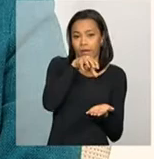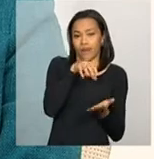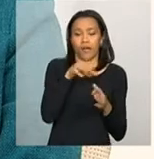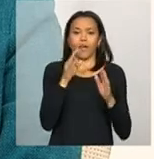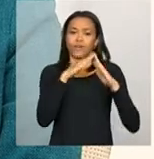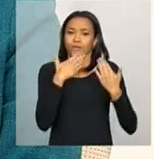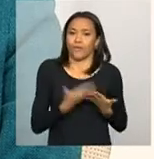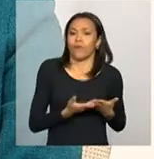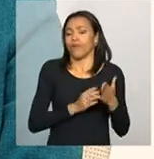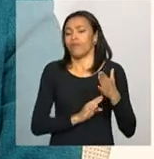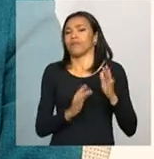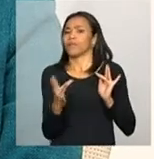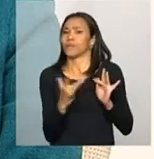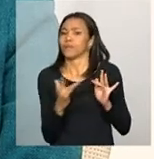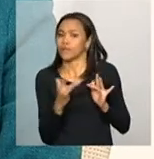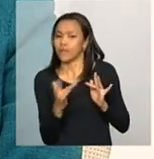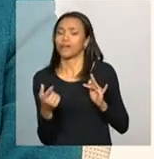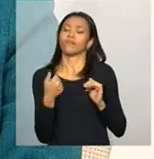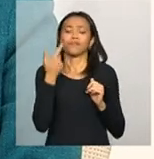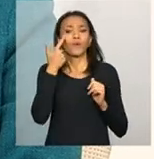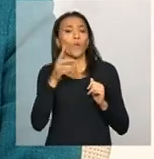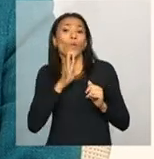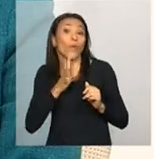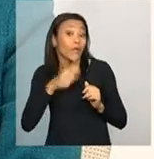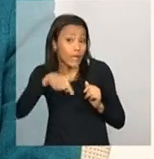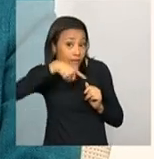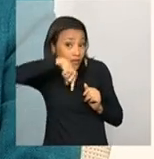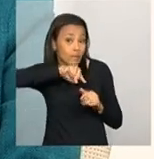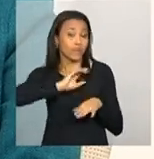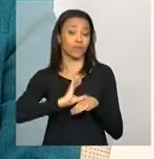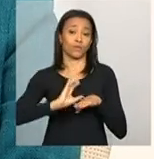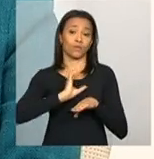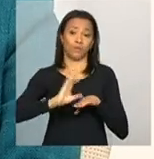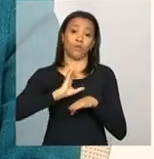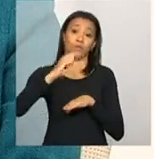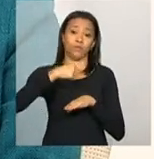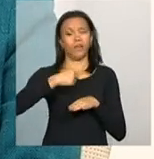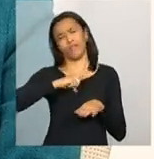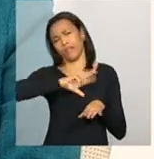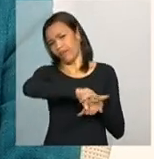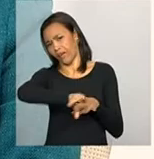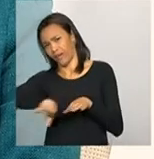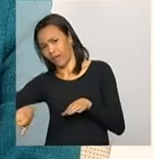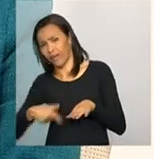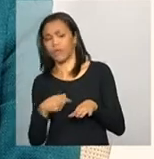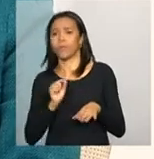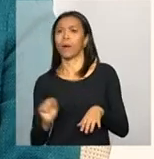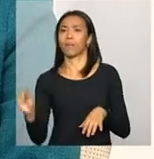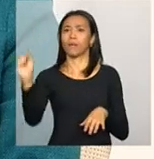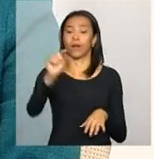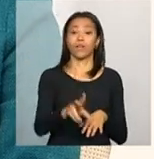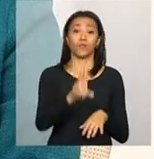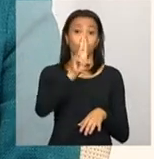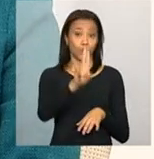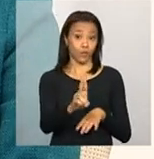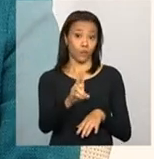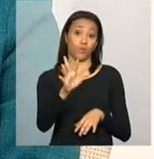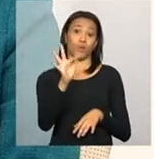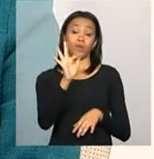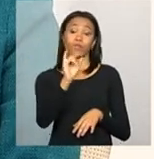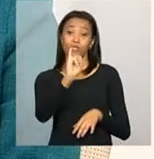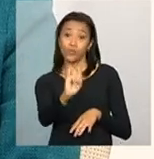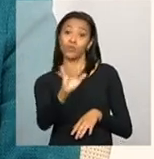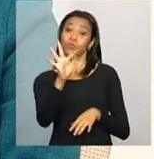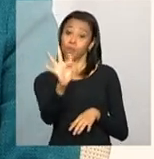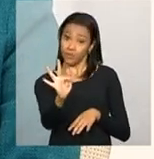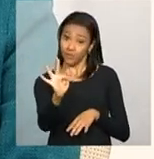ter contato com a instituição ofertante, conhecer esses cursos, né? Existem cursos nos institutos federais, nas escolas